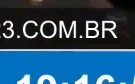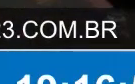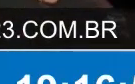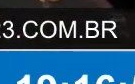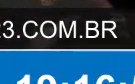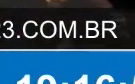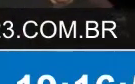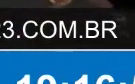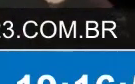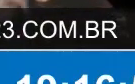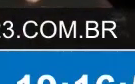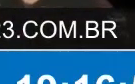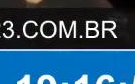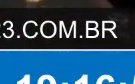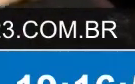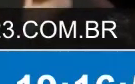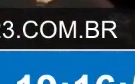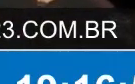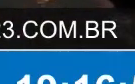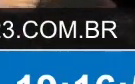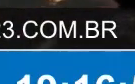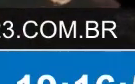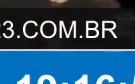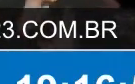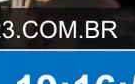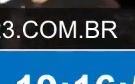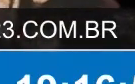oportuna, no tempo adequado e que sejam de fato aquelas que foram solicitadas.